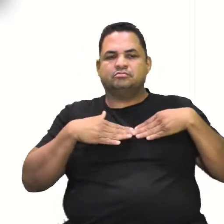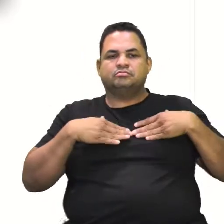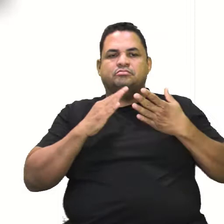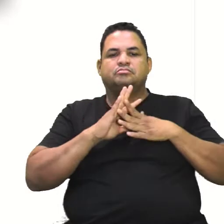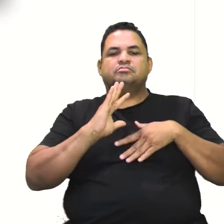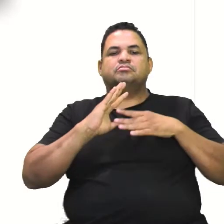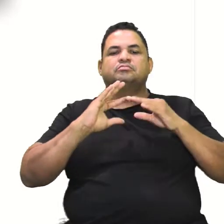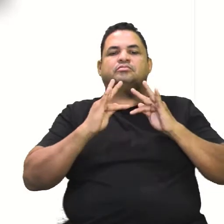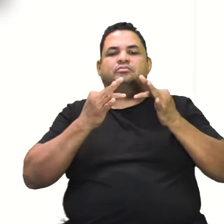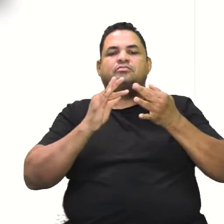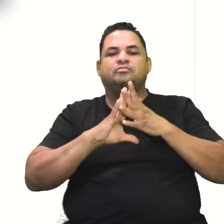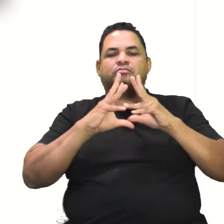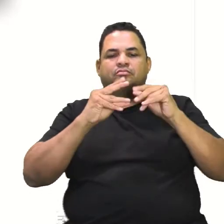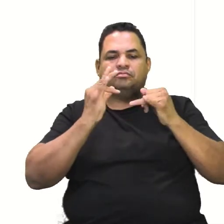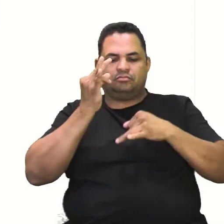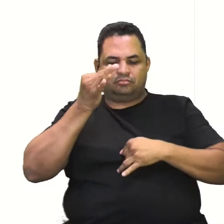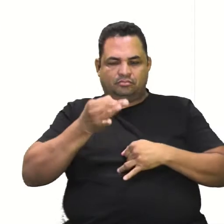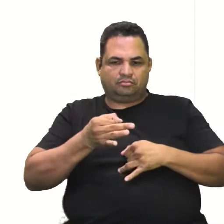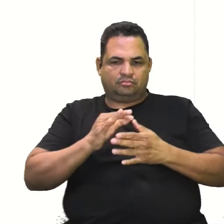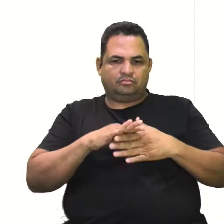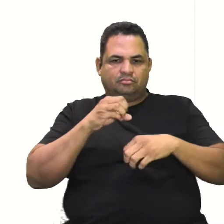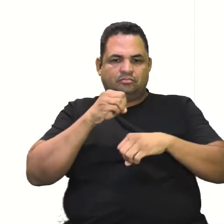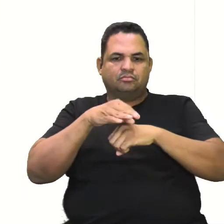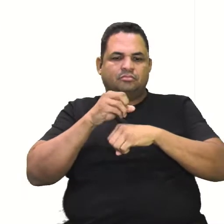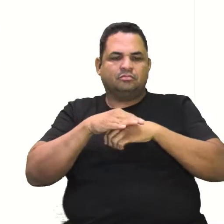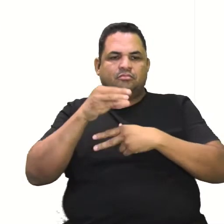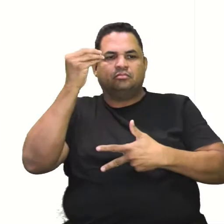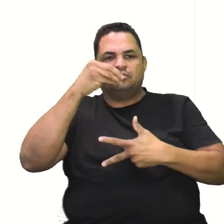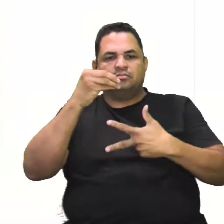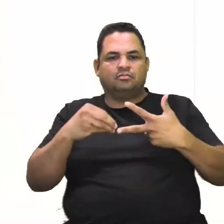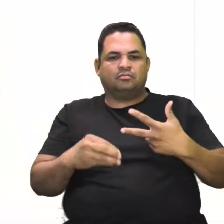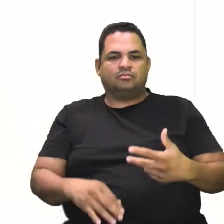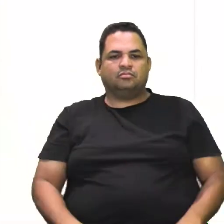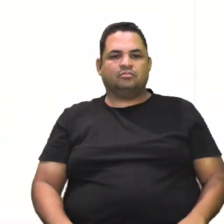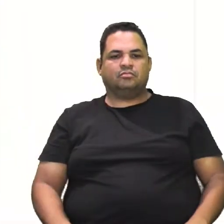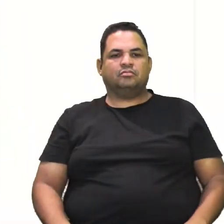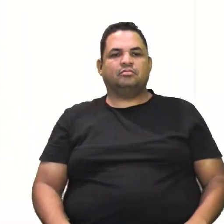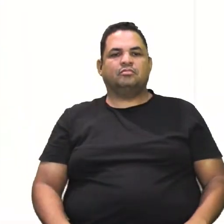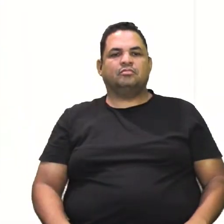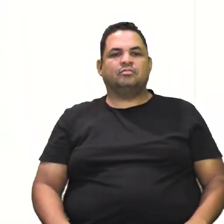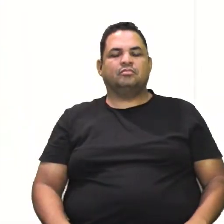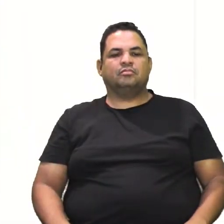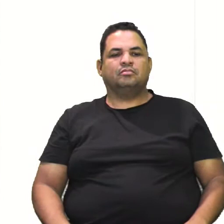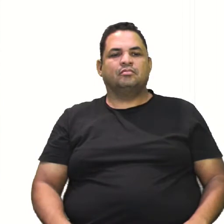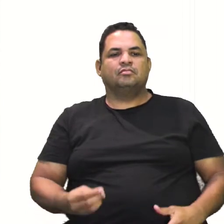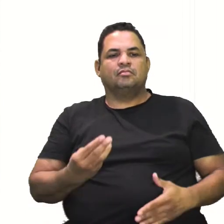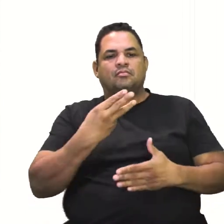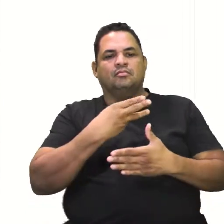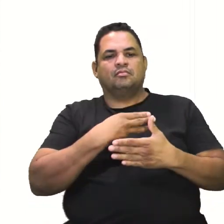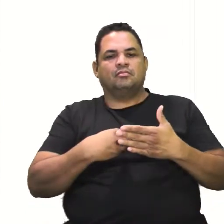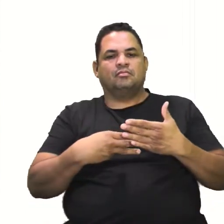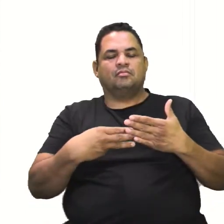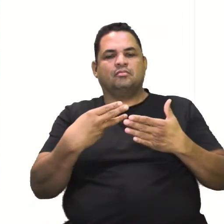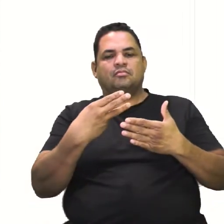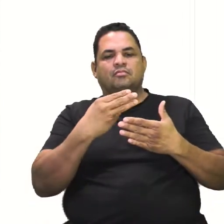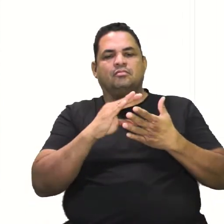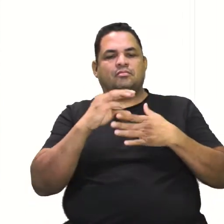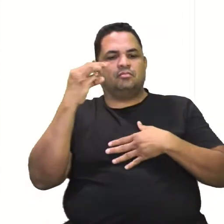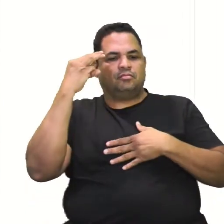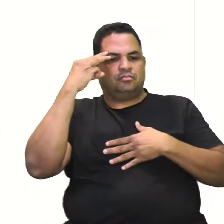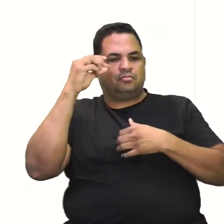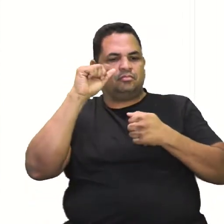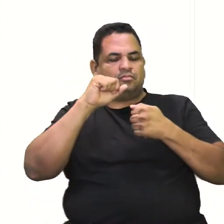tranquilidade que dá tudo certo. Beleza. Dicas para o Enem, vamos lá? Dicas para o Enem. Aqui, um mapa mental feito por um